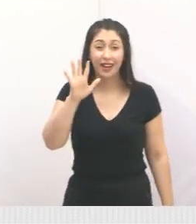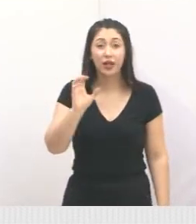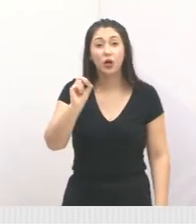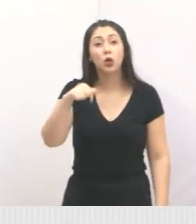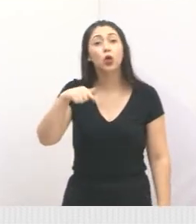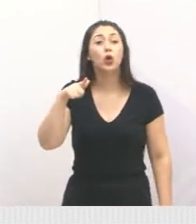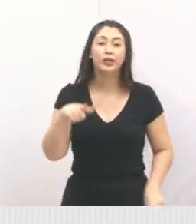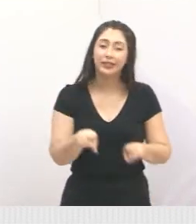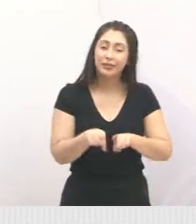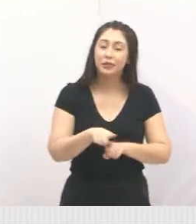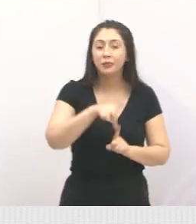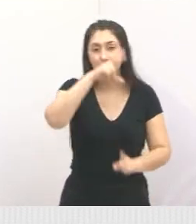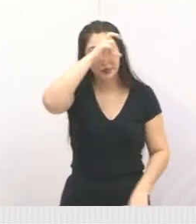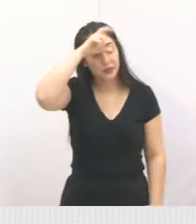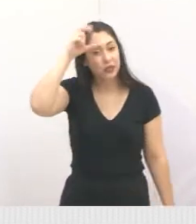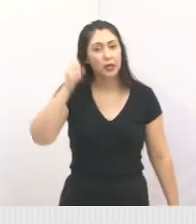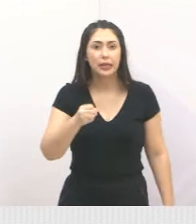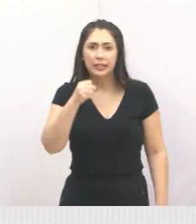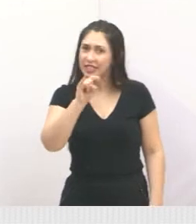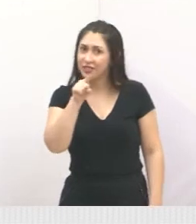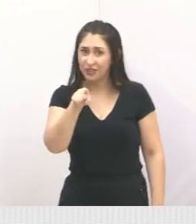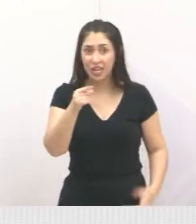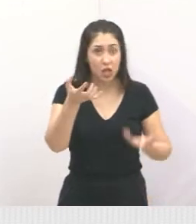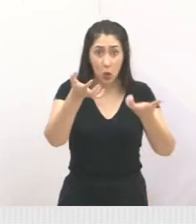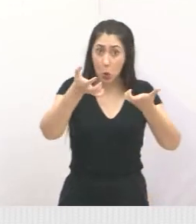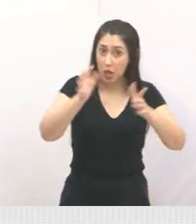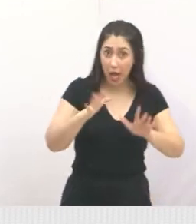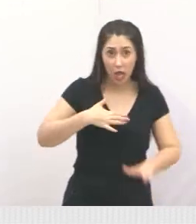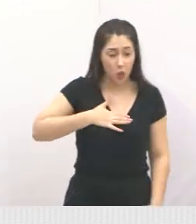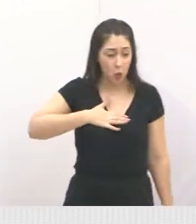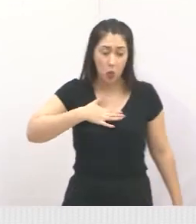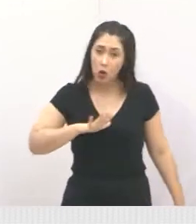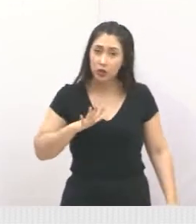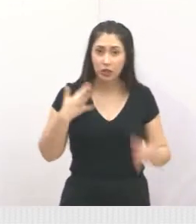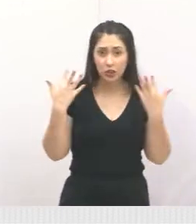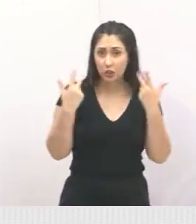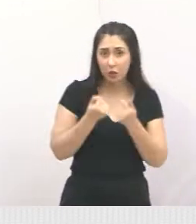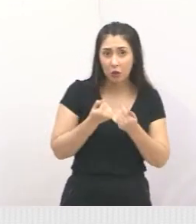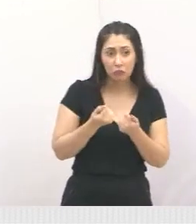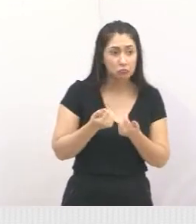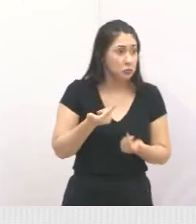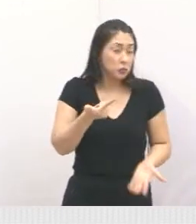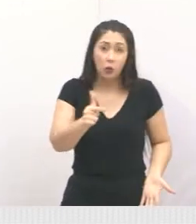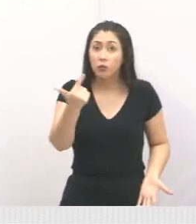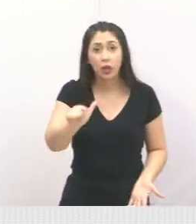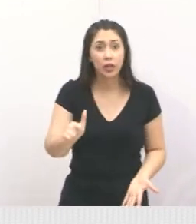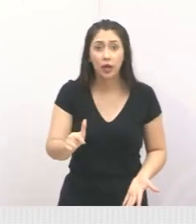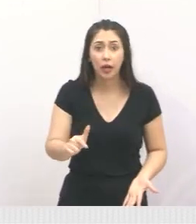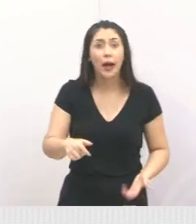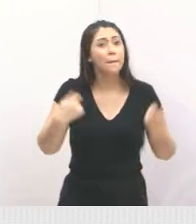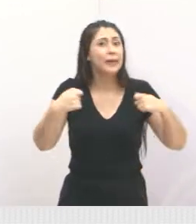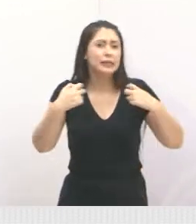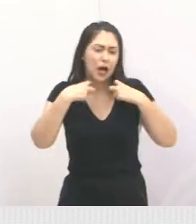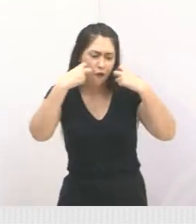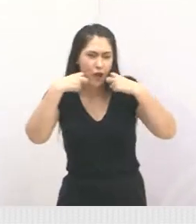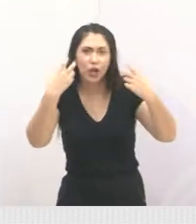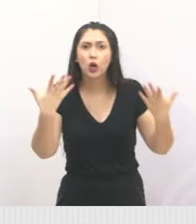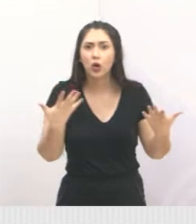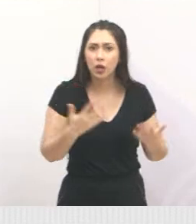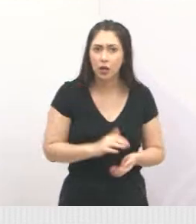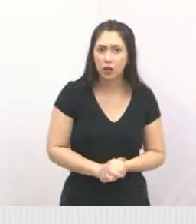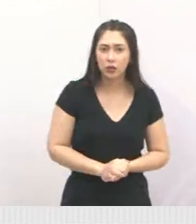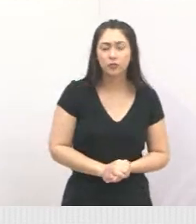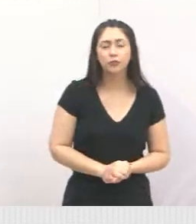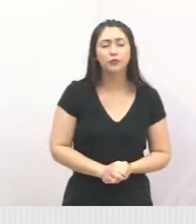ONGs quanto para a prefeitura. Então, se você não tem animal, não gosta de animal o suficiente, não tenha. E toma vergonha nessa cara e para de abandonar animais para a